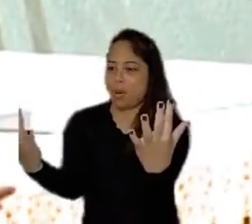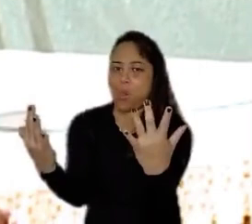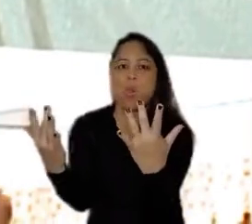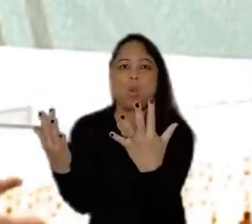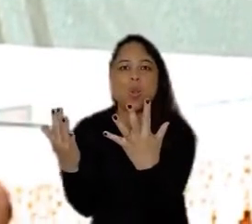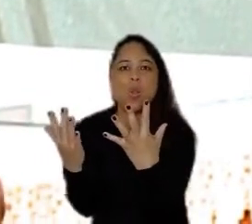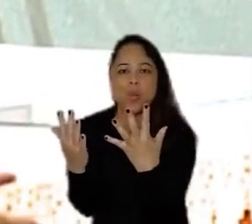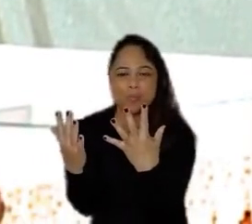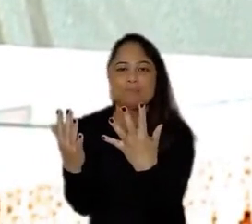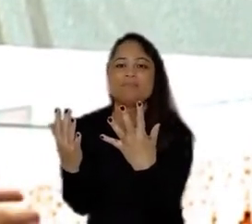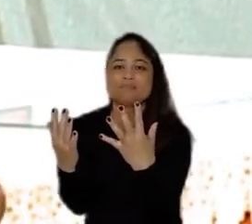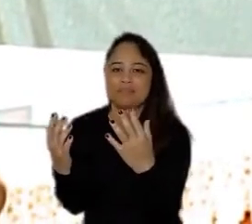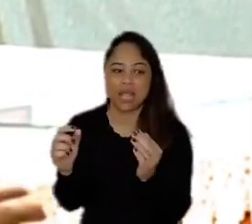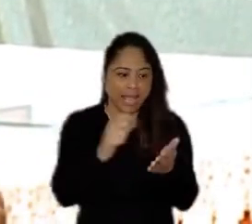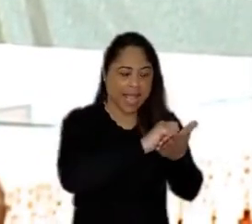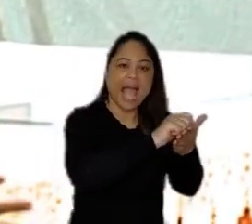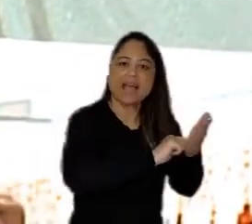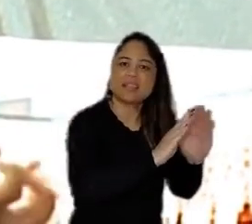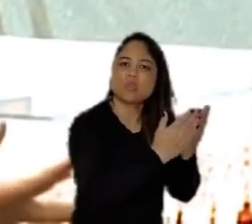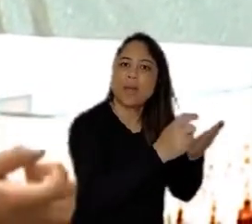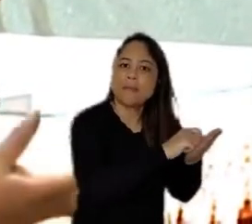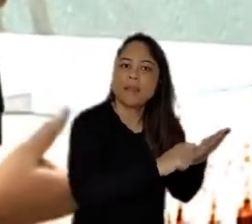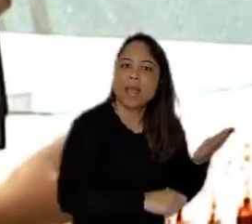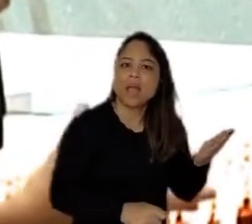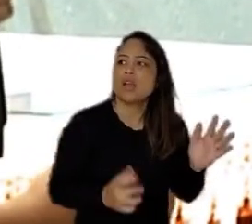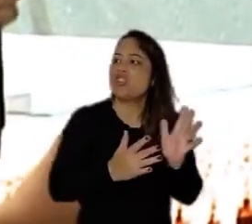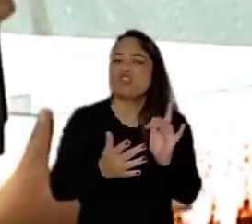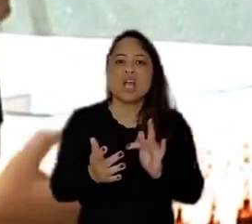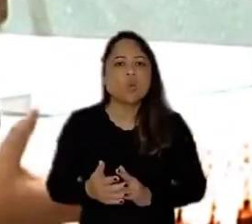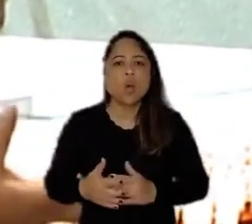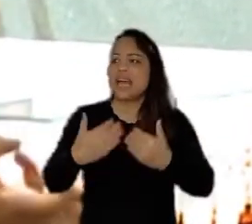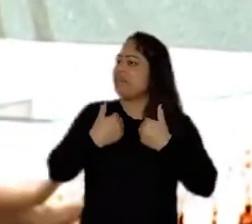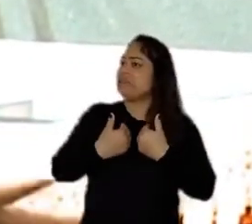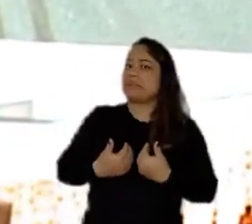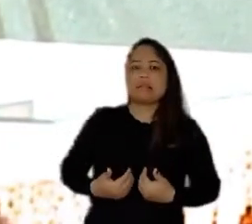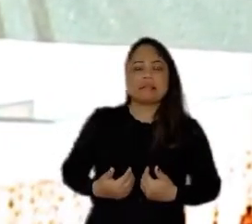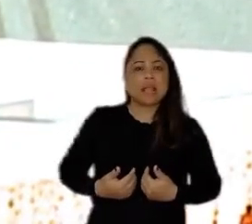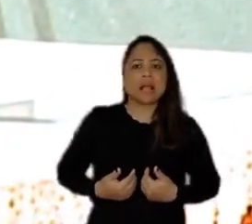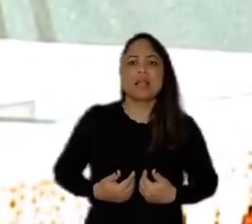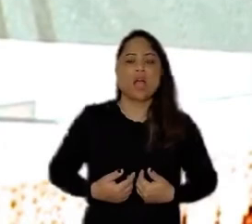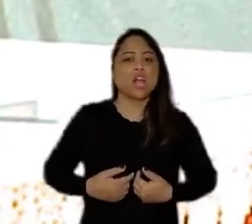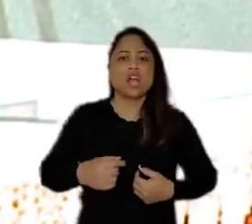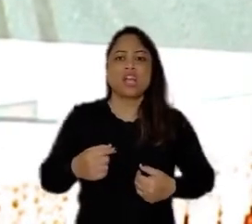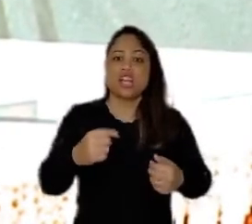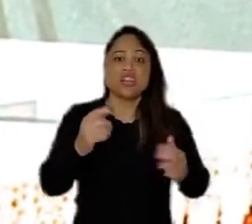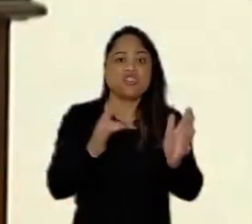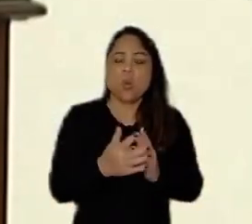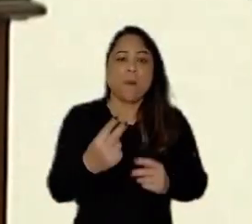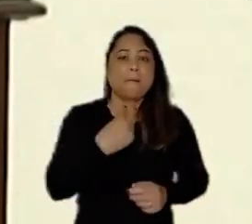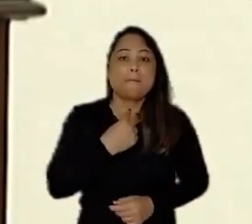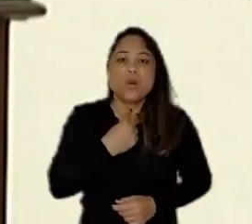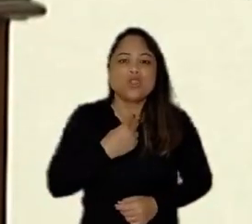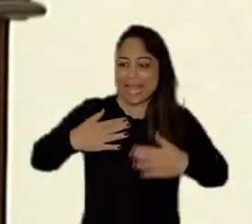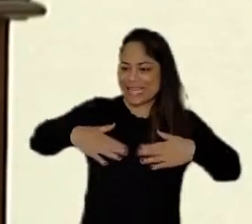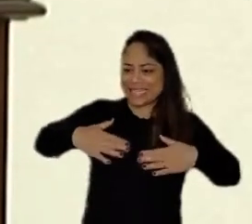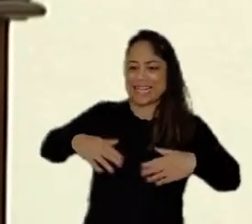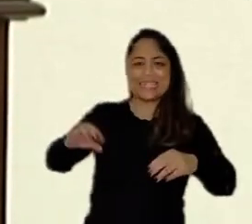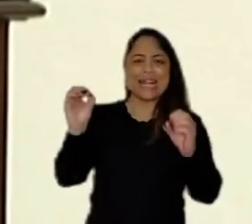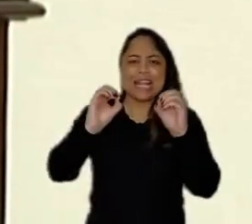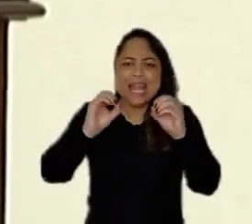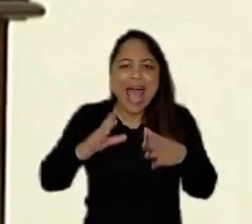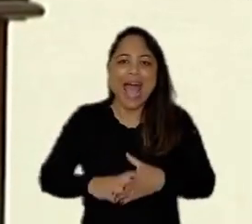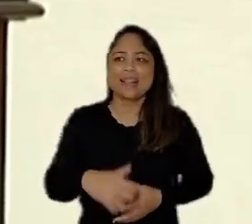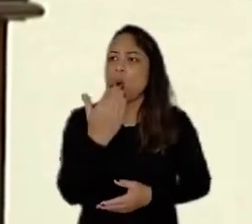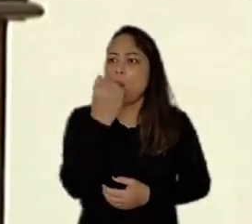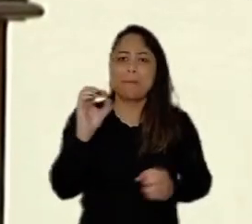empurrando ele. A Bíblia diz que ele não tinha tempo para comer, não tinha tempo para descansar. A Bíblia diz que não trocava nem de roupa. O povo estava apaixonado. Então Jesus gostava de